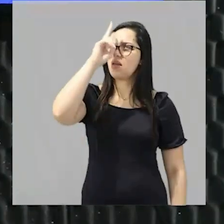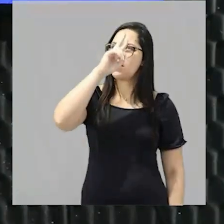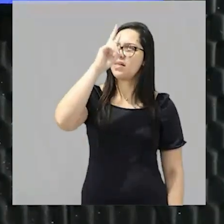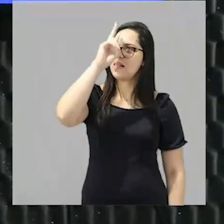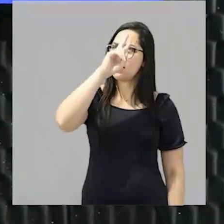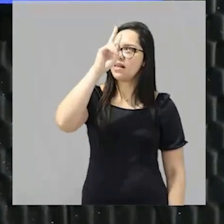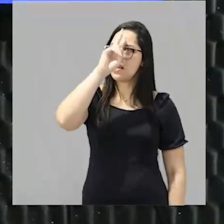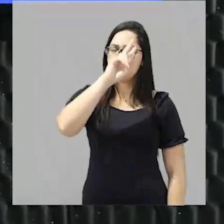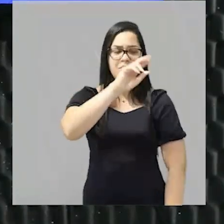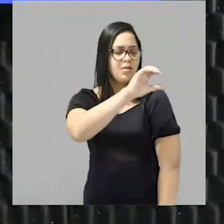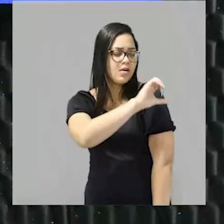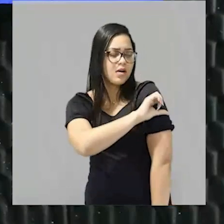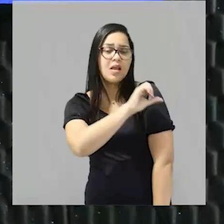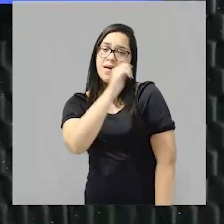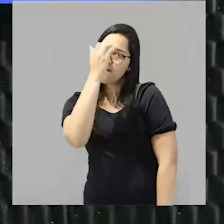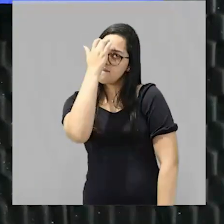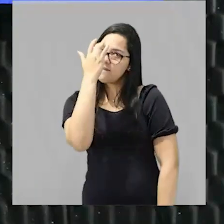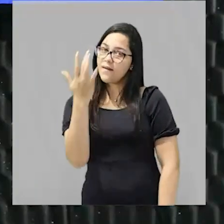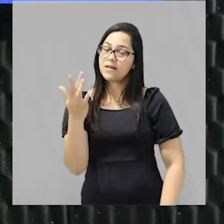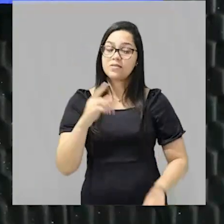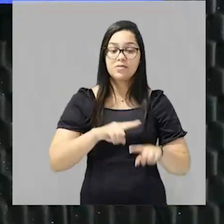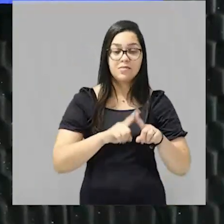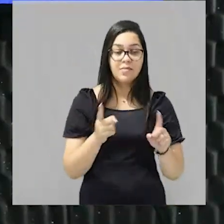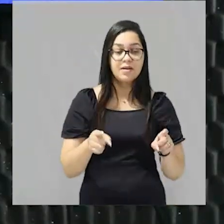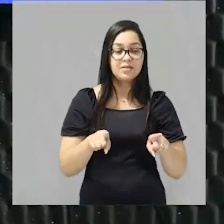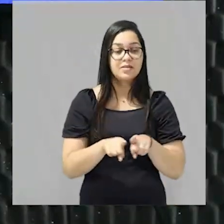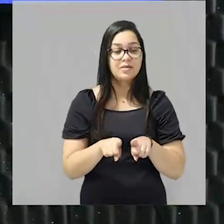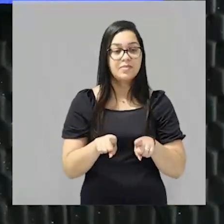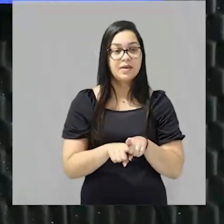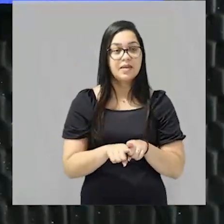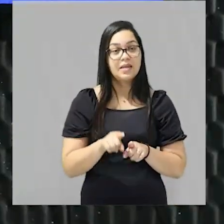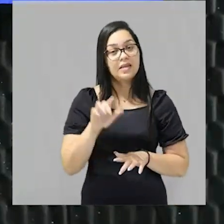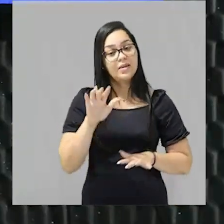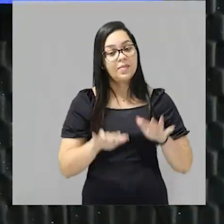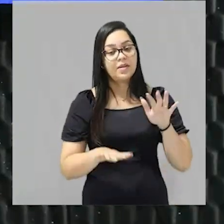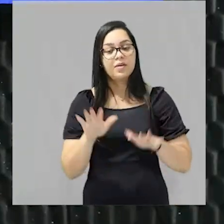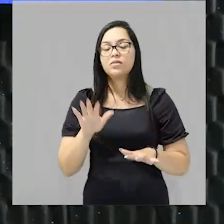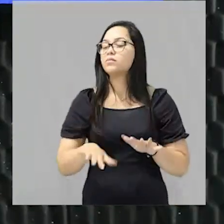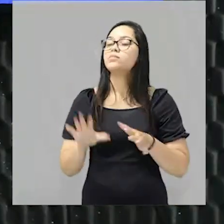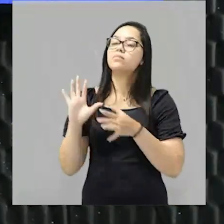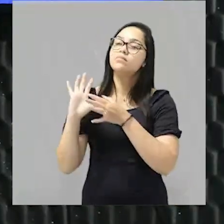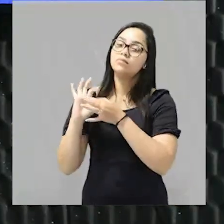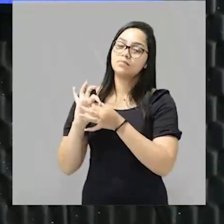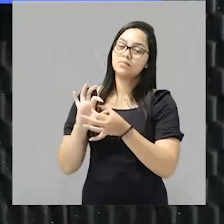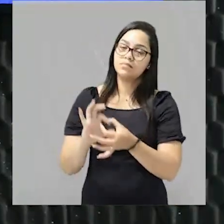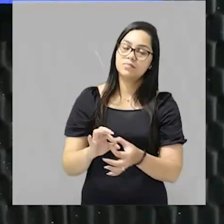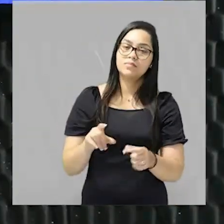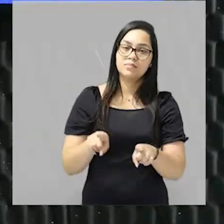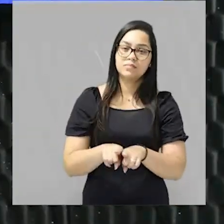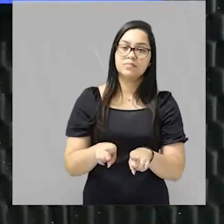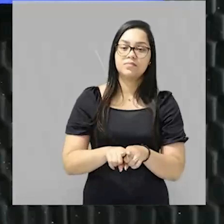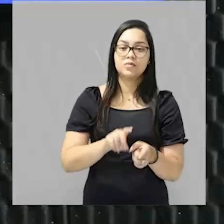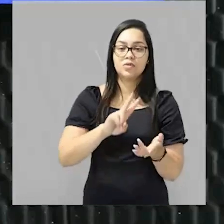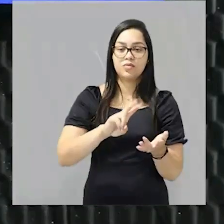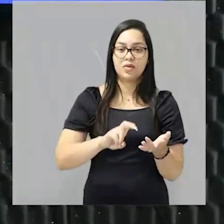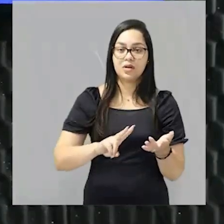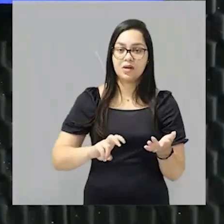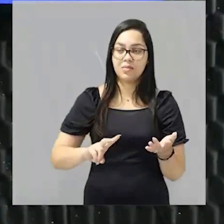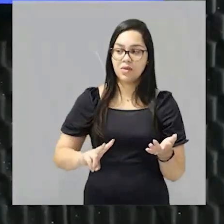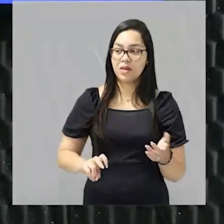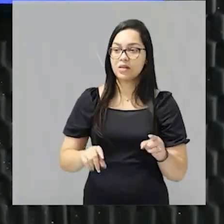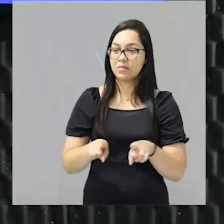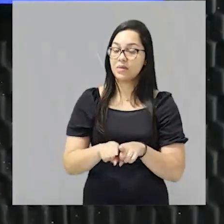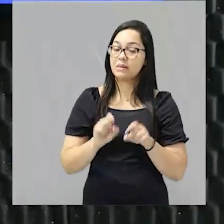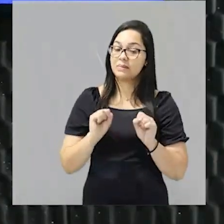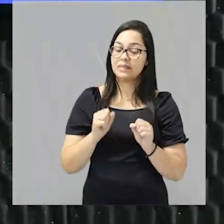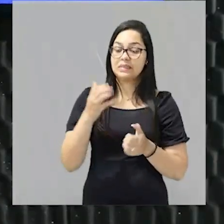fundamental. Realmente é fácil, mas também, dependendo do contexto, dependendo do vocabulário, a gente pode se